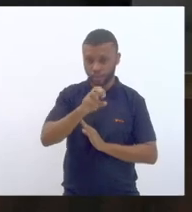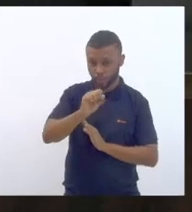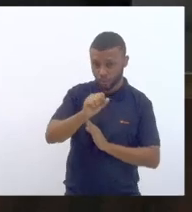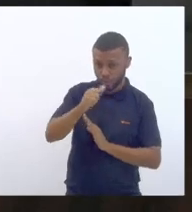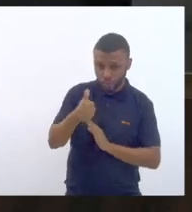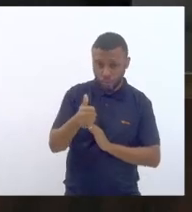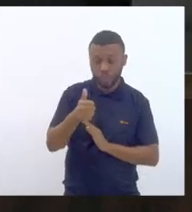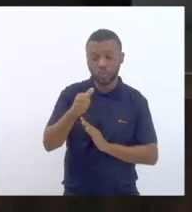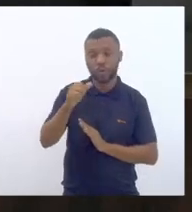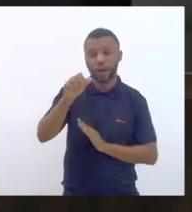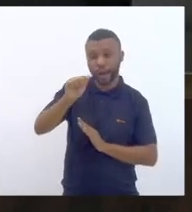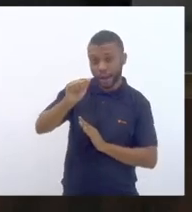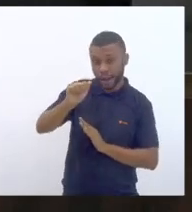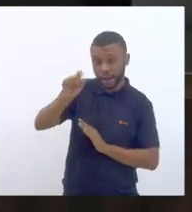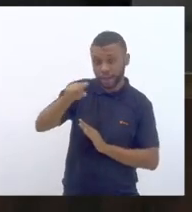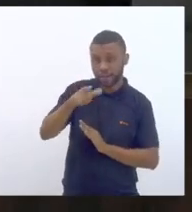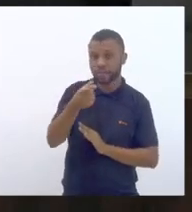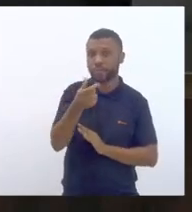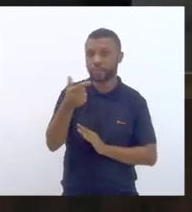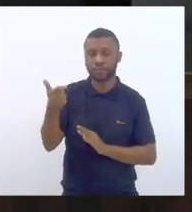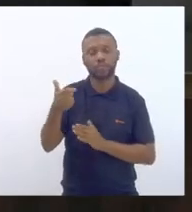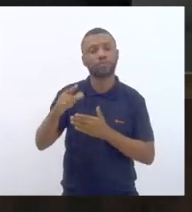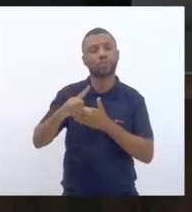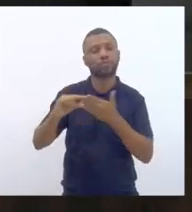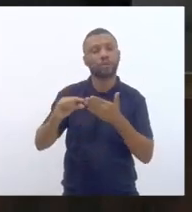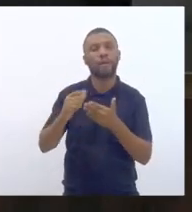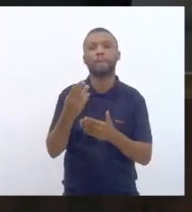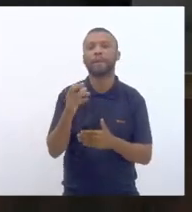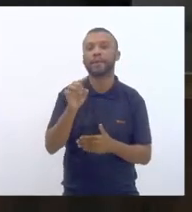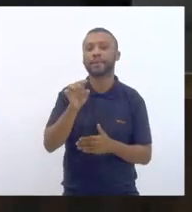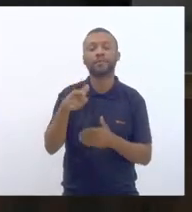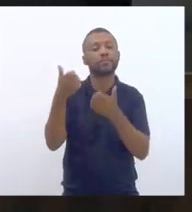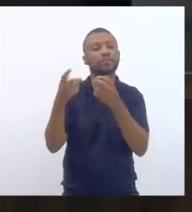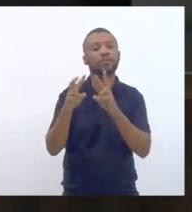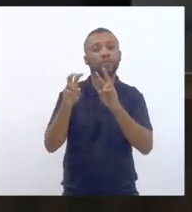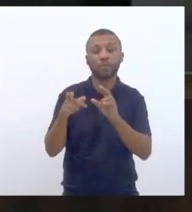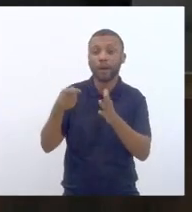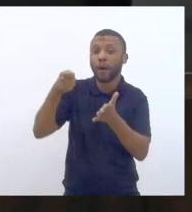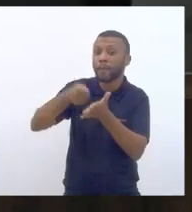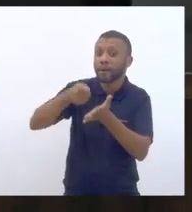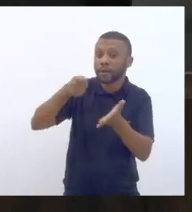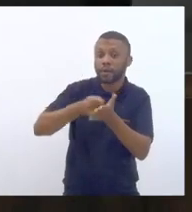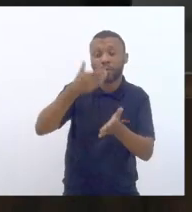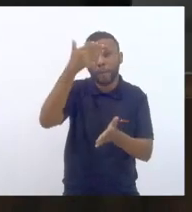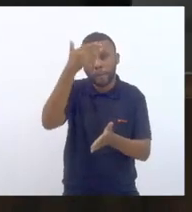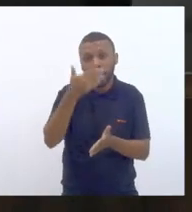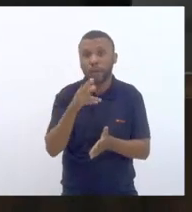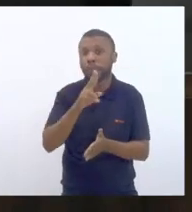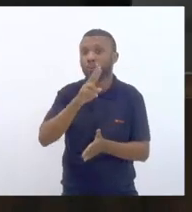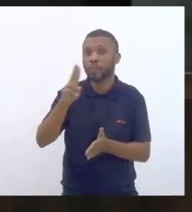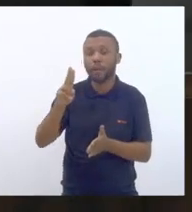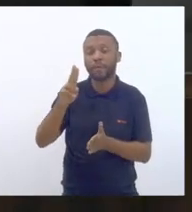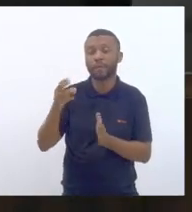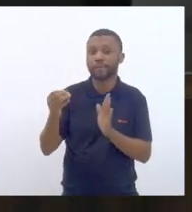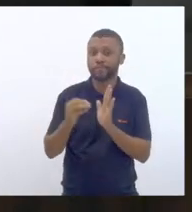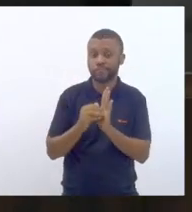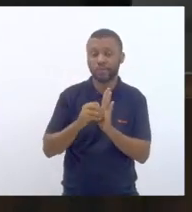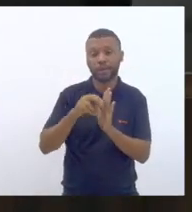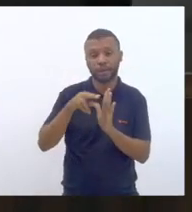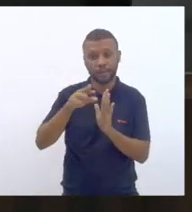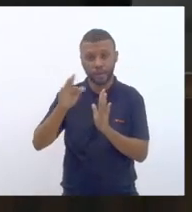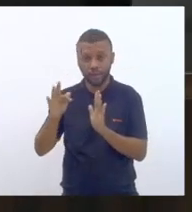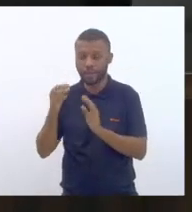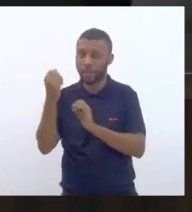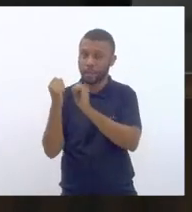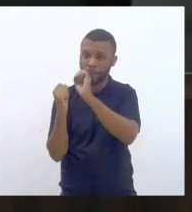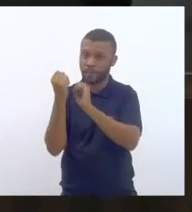21, de autoria do deputado Brazão, que dispõe sobre a obrigatoriedade de constar o nome de fantasia na nota fiscal emitida por empresas no